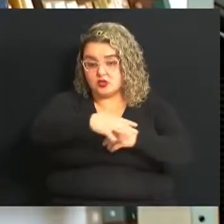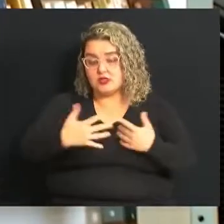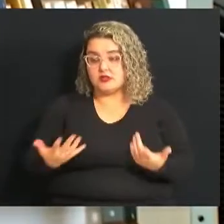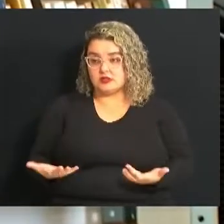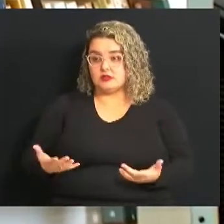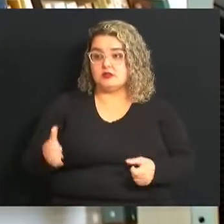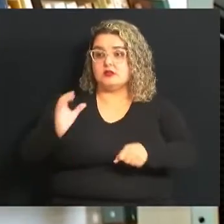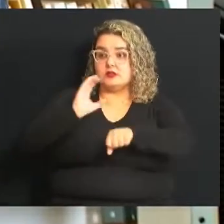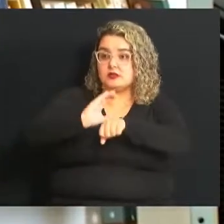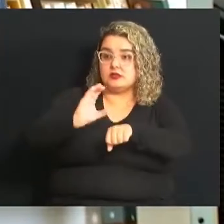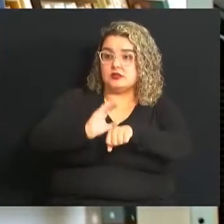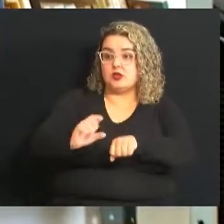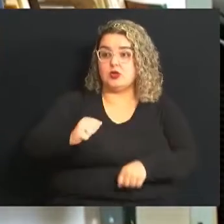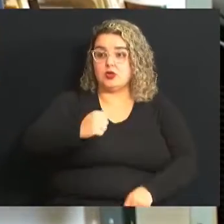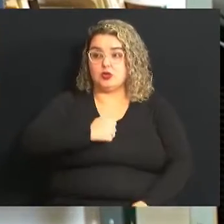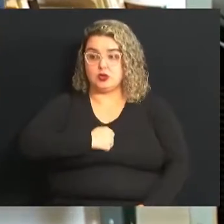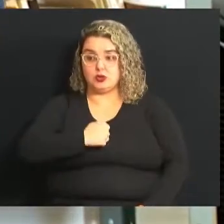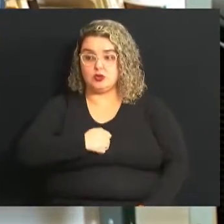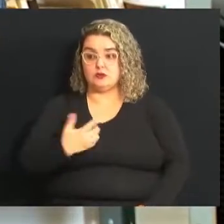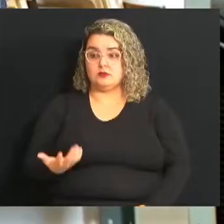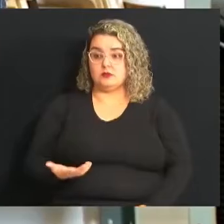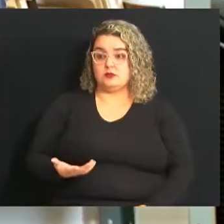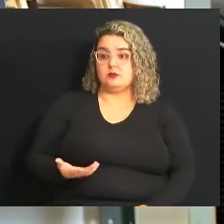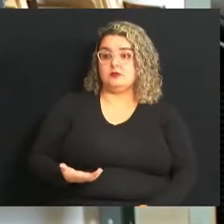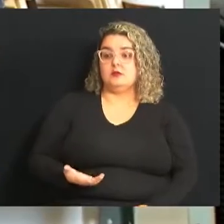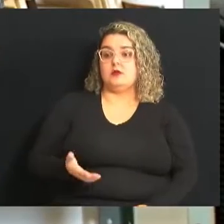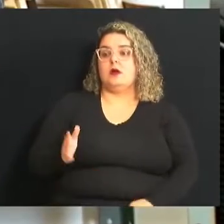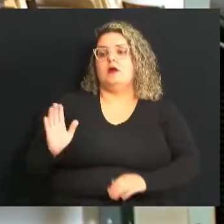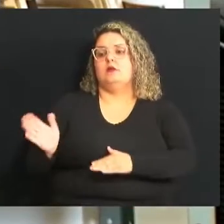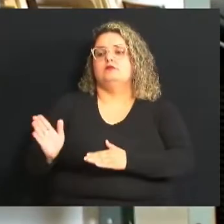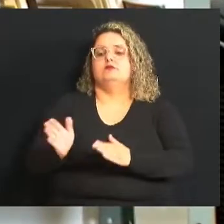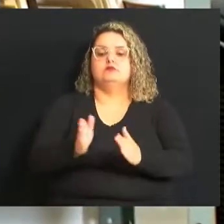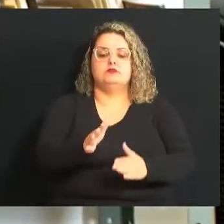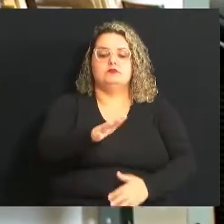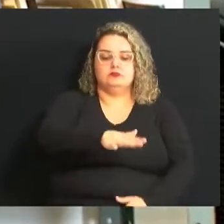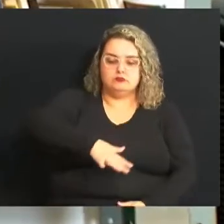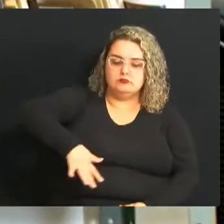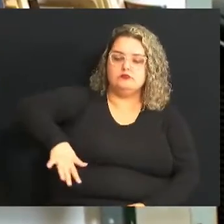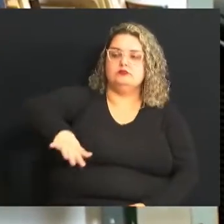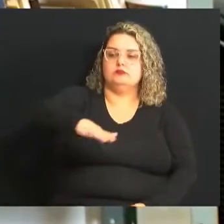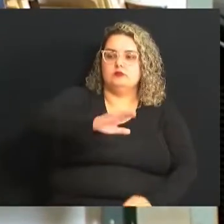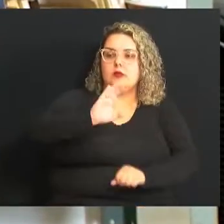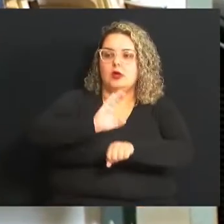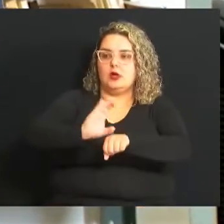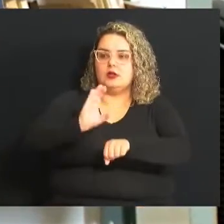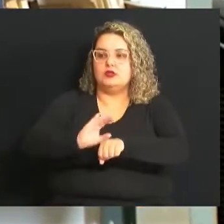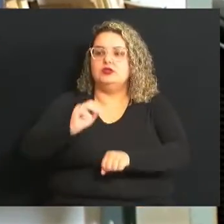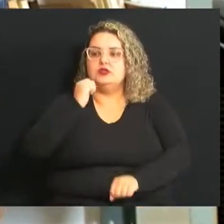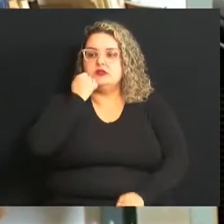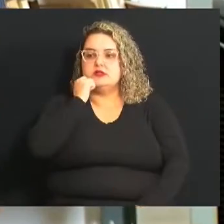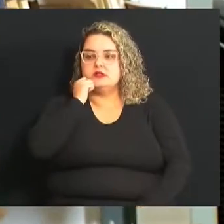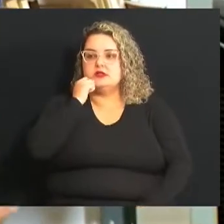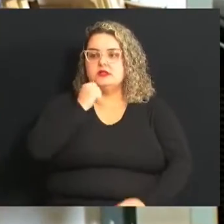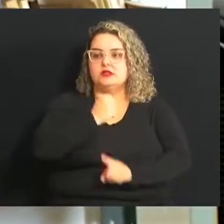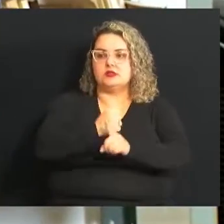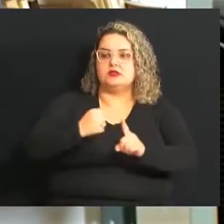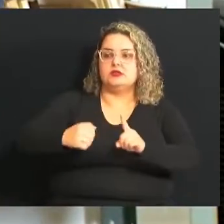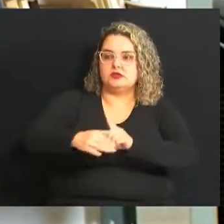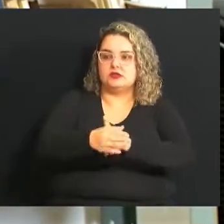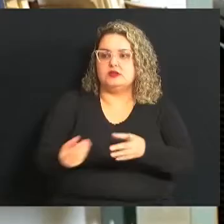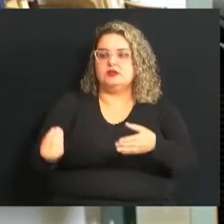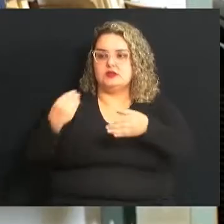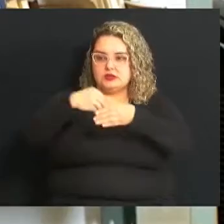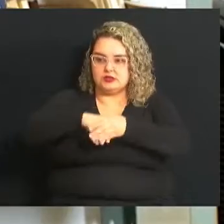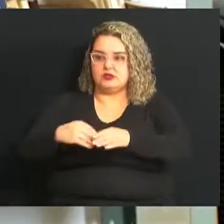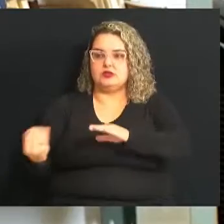curso de antropologia, ele é uma segmentação, é uma seção do curso de ciências sociais que fica dentro de um Instituto